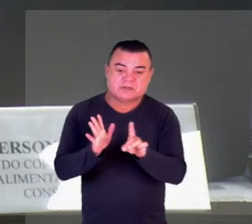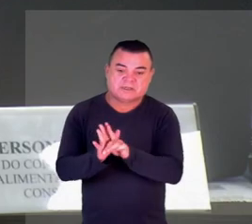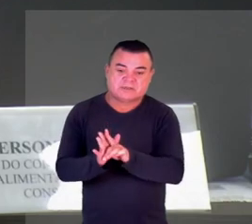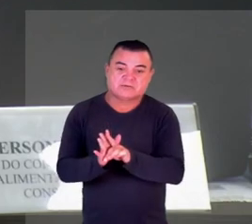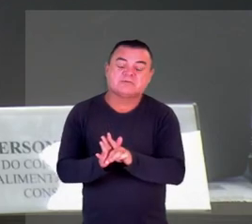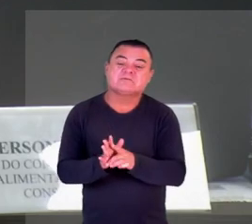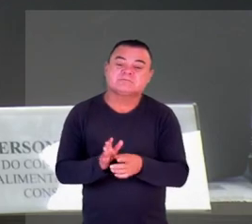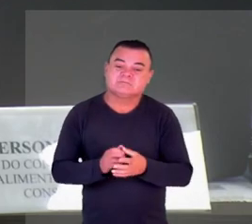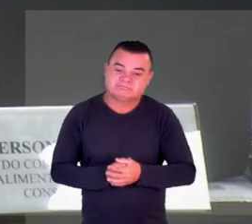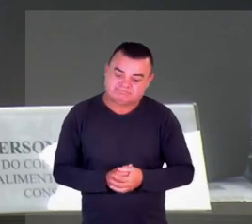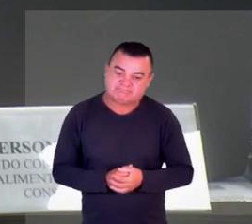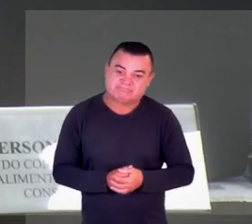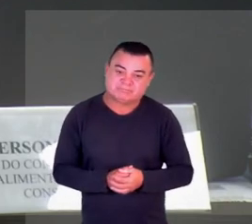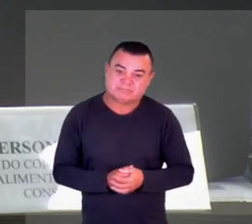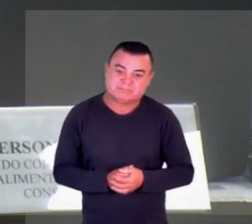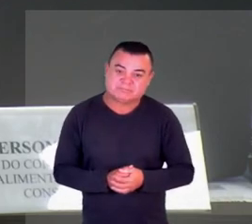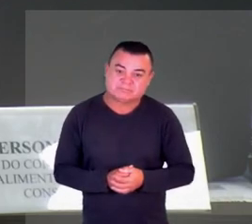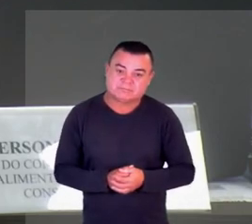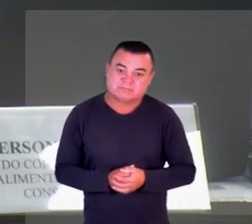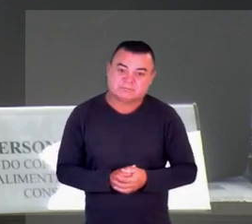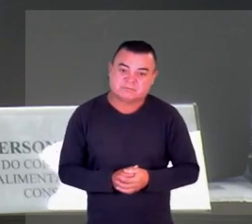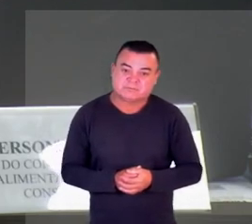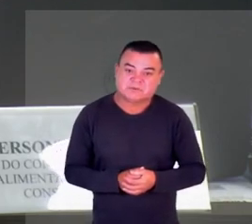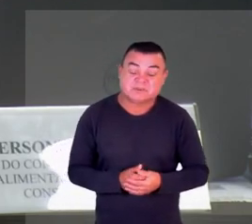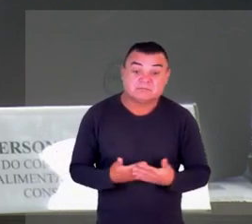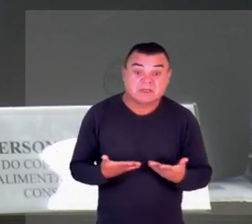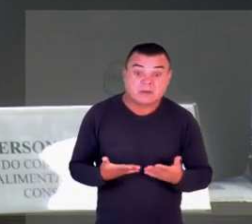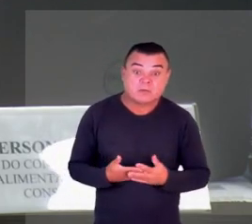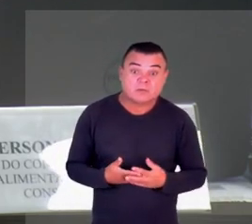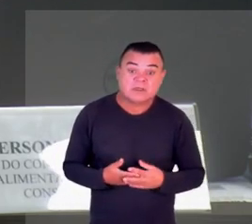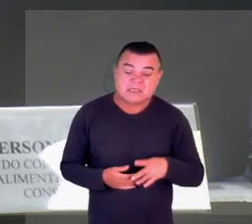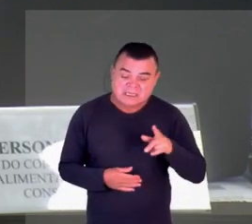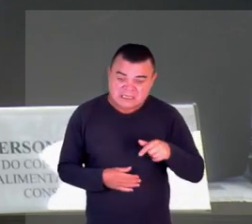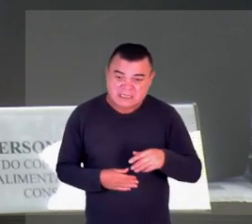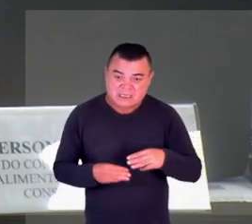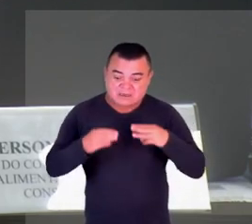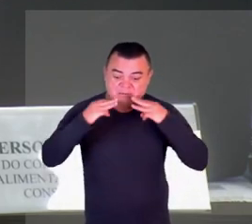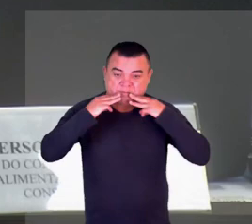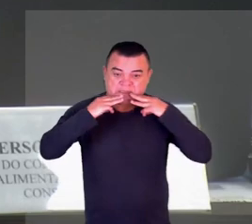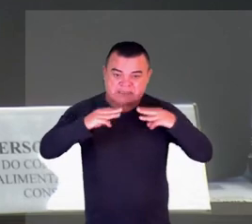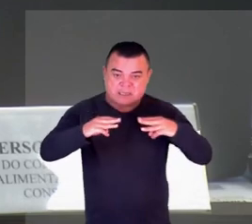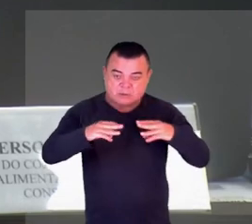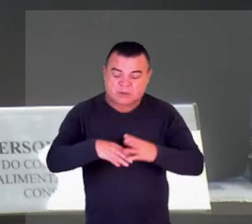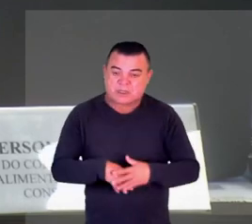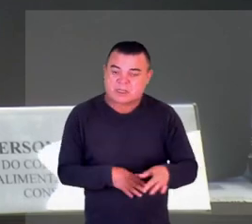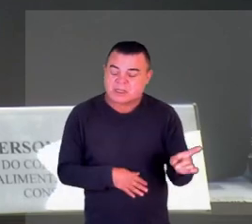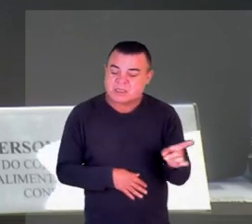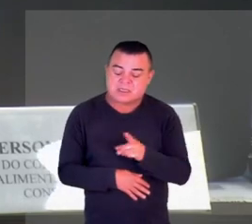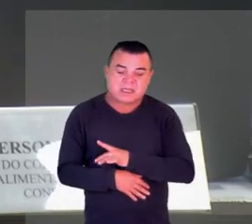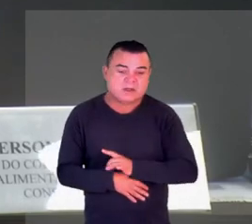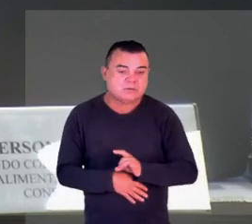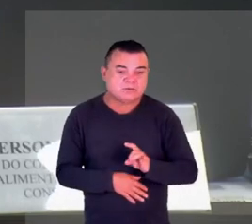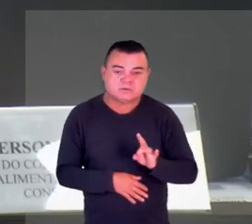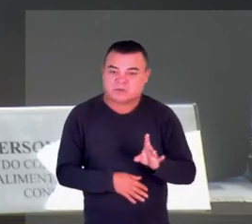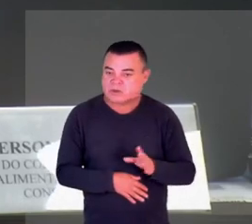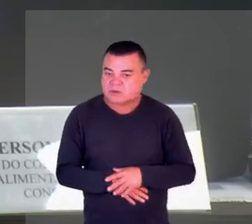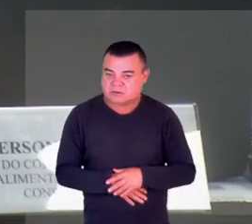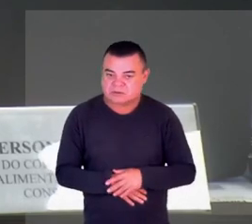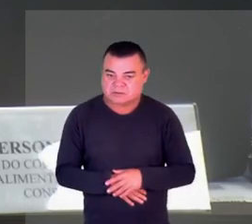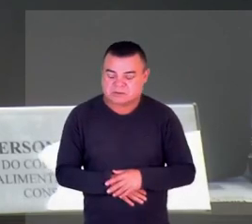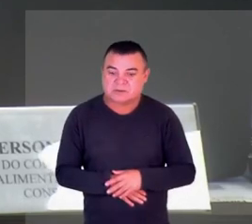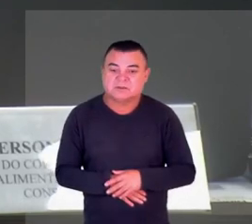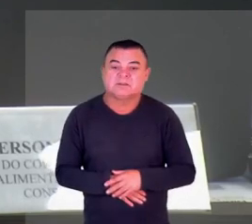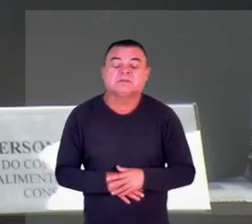isso eh é missão não só como dizia Dom Mauro e tantos outros bem